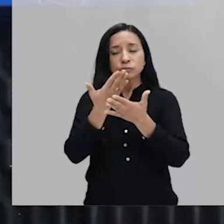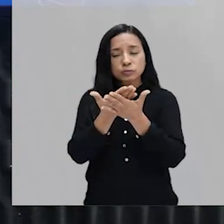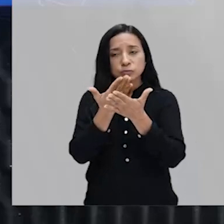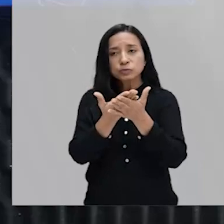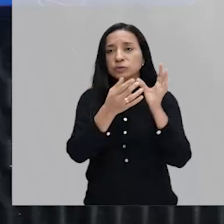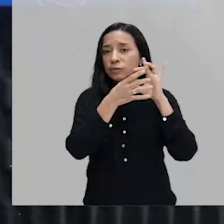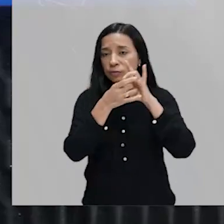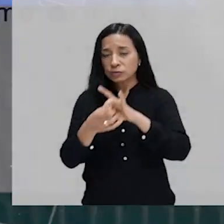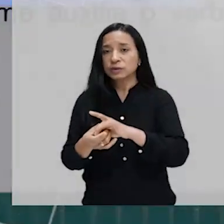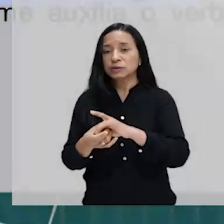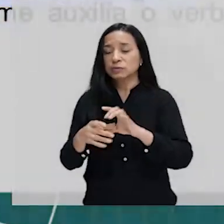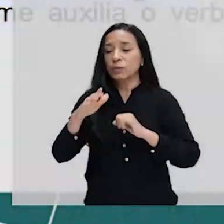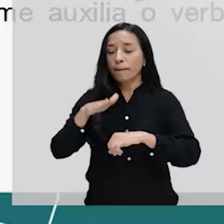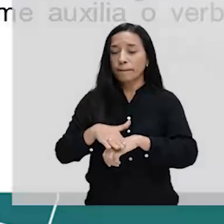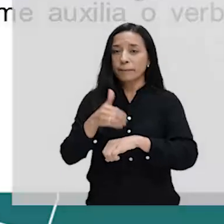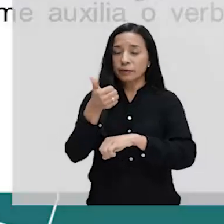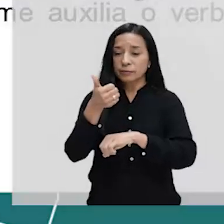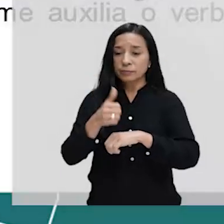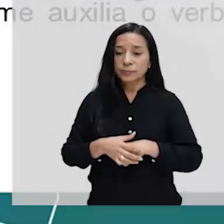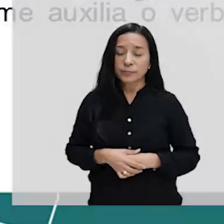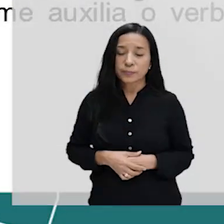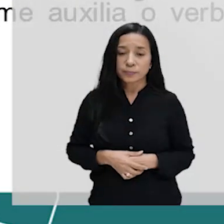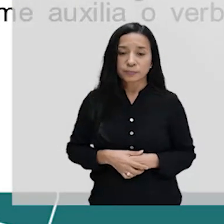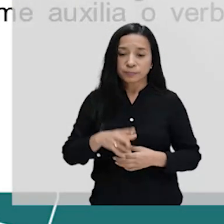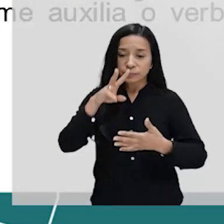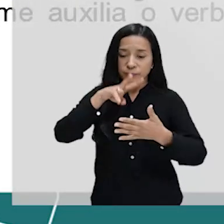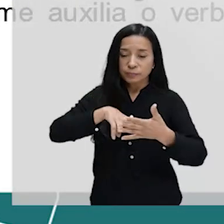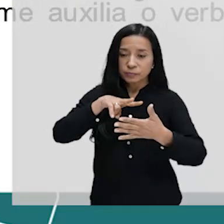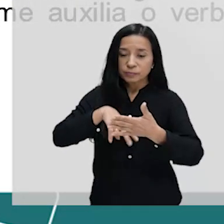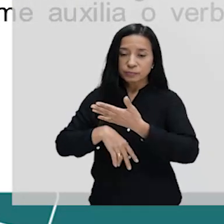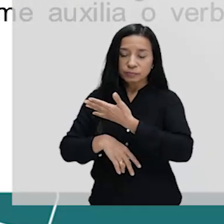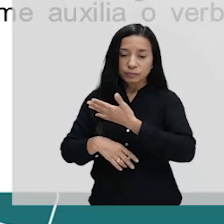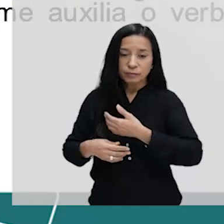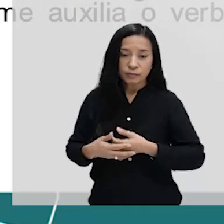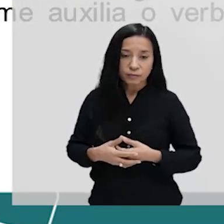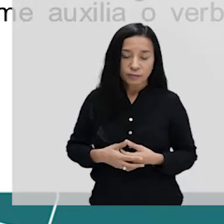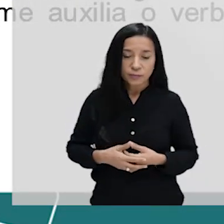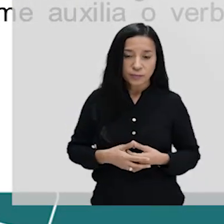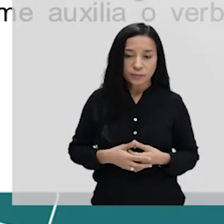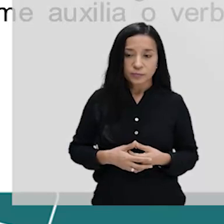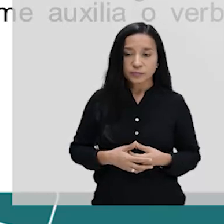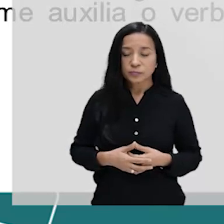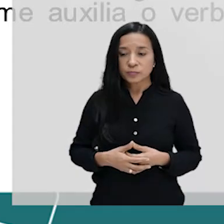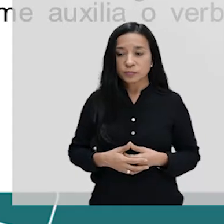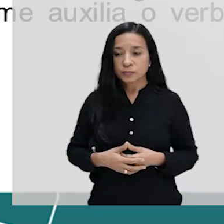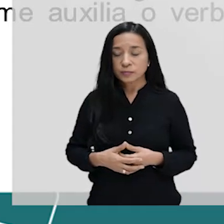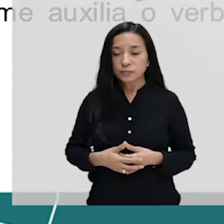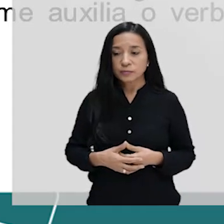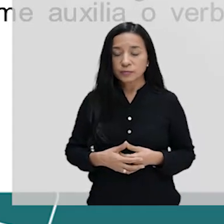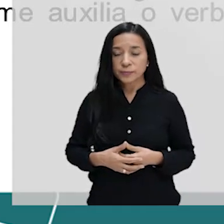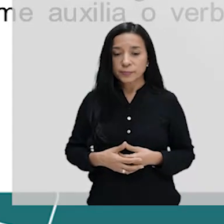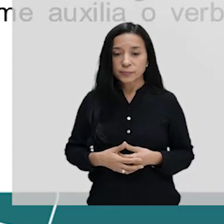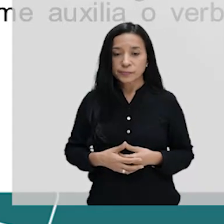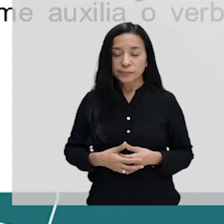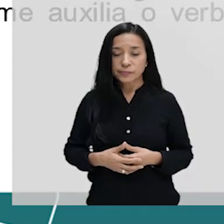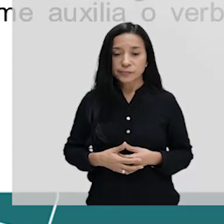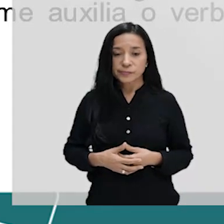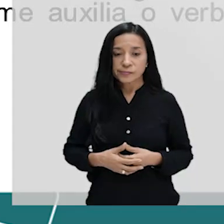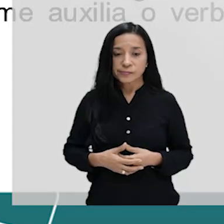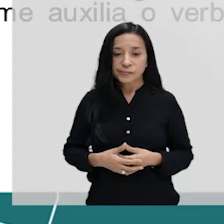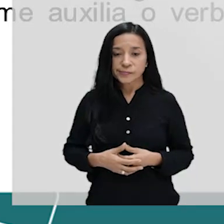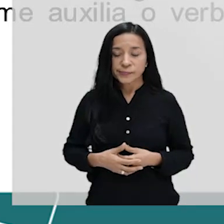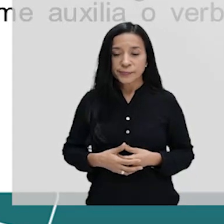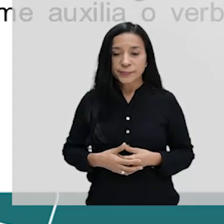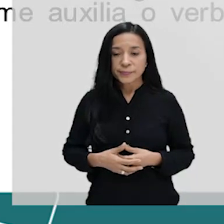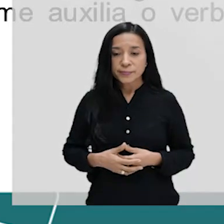Pronome pessoal. Os pronomes pessoais são aqueles que indicam a pessoa do discurso e são classificados em 2